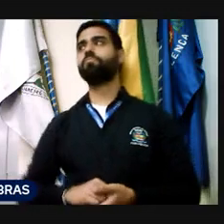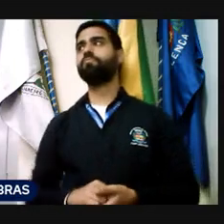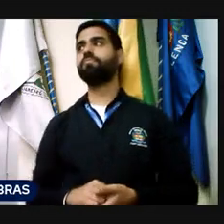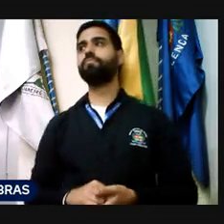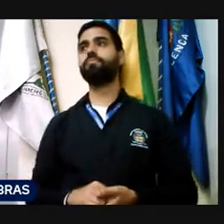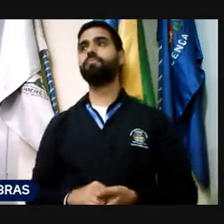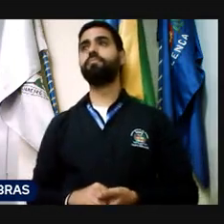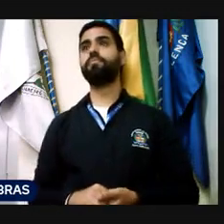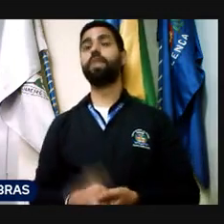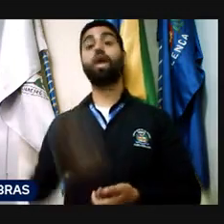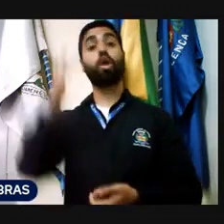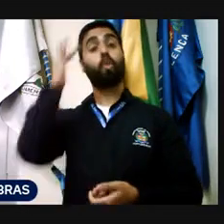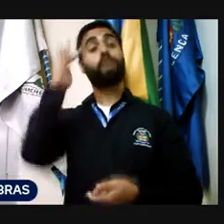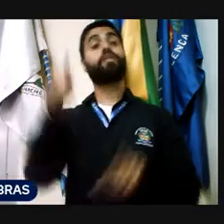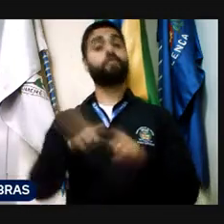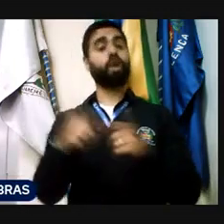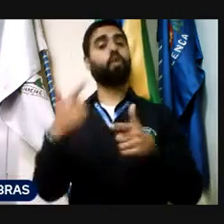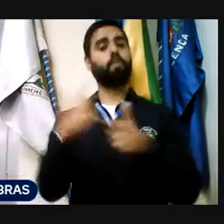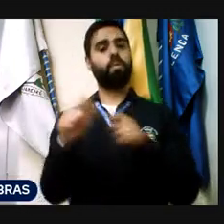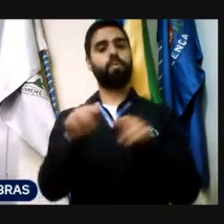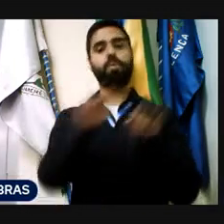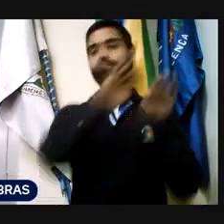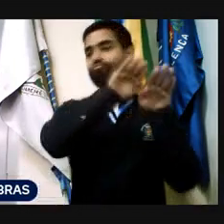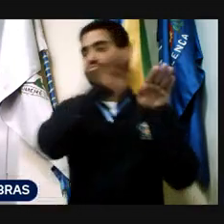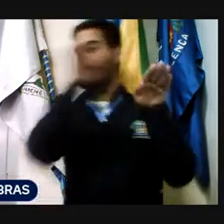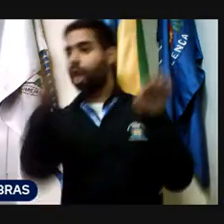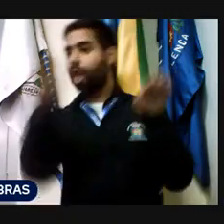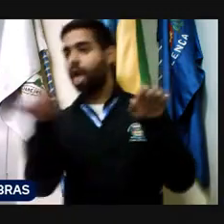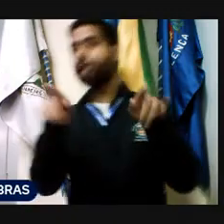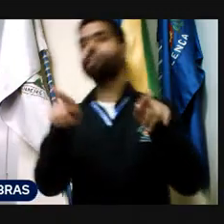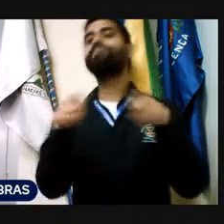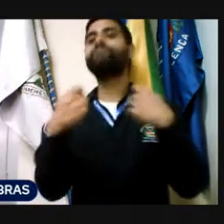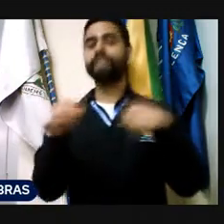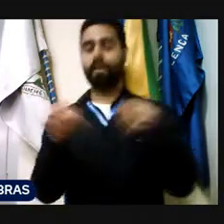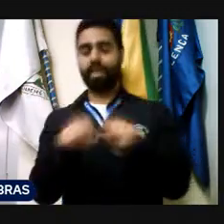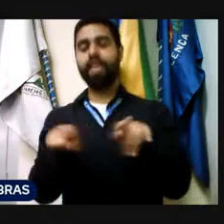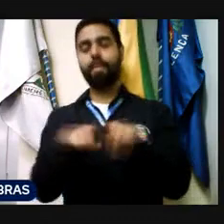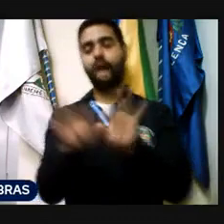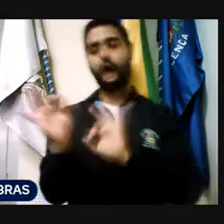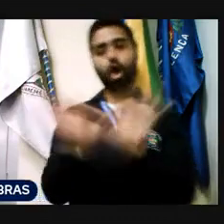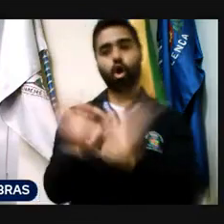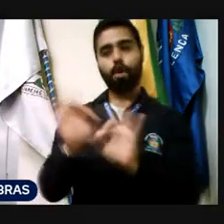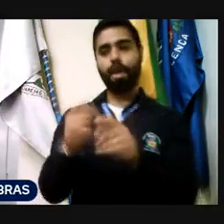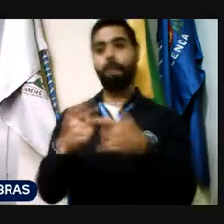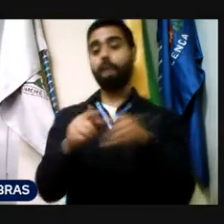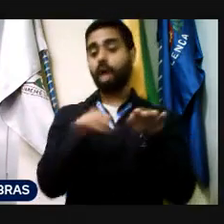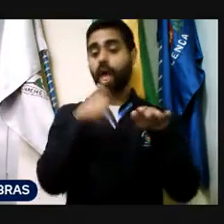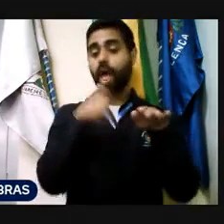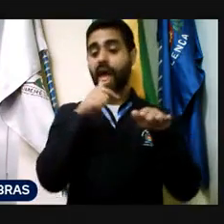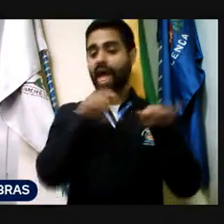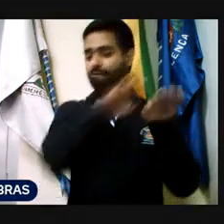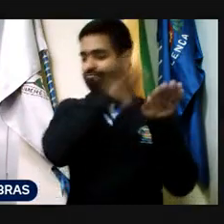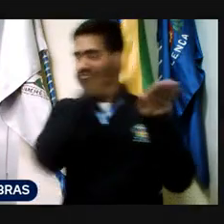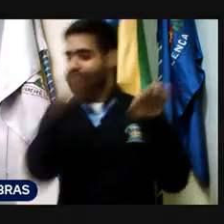eu acho que aquele problema da ponte também tem que ser resolvido. Agora, fazer uma ponte nova lá, porque aquela ponte já